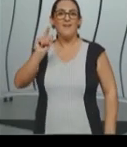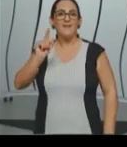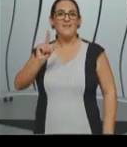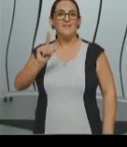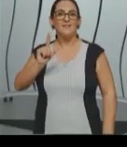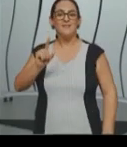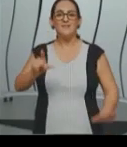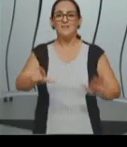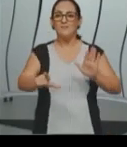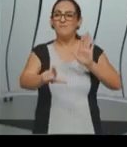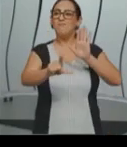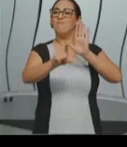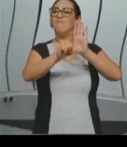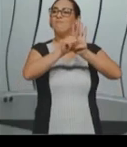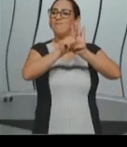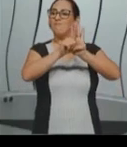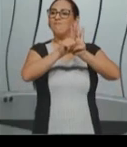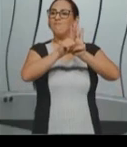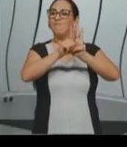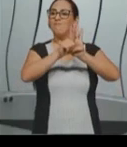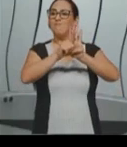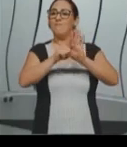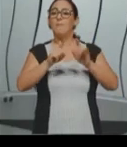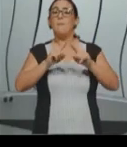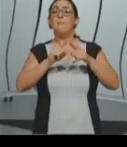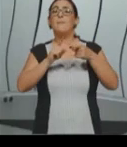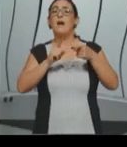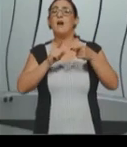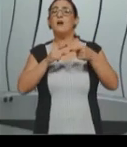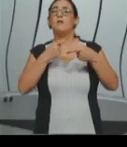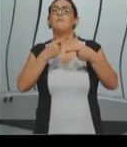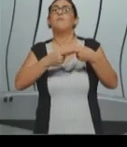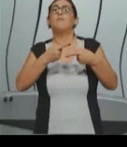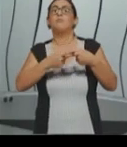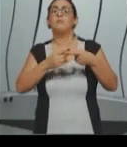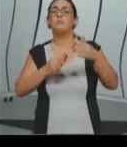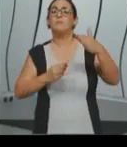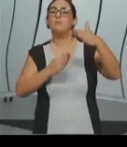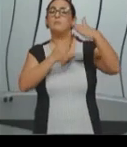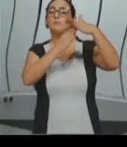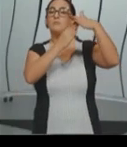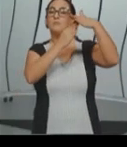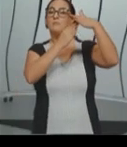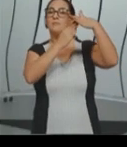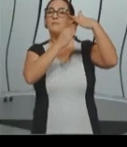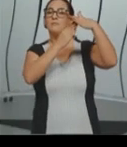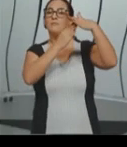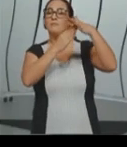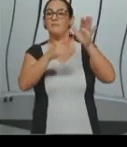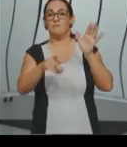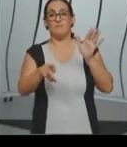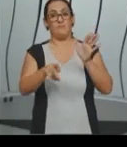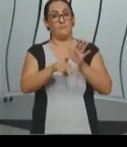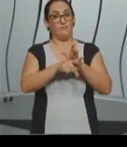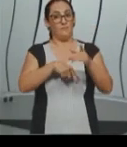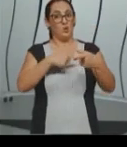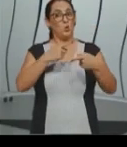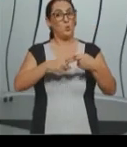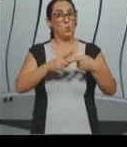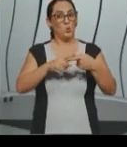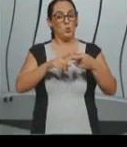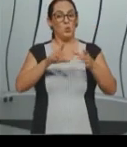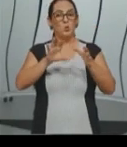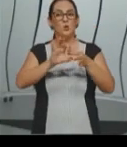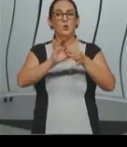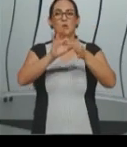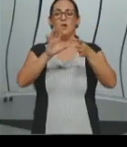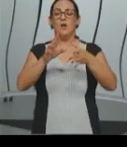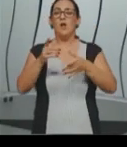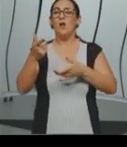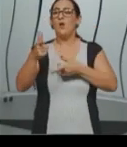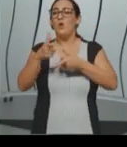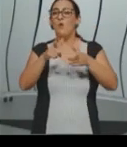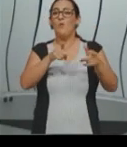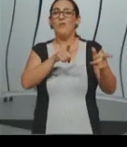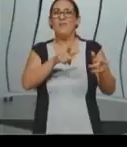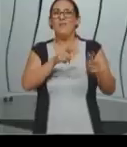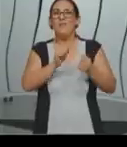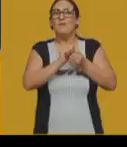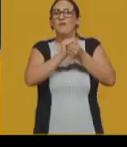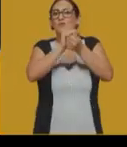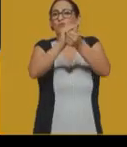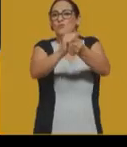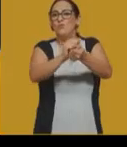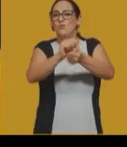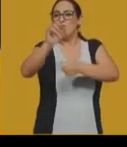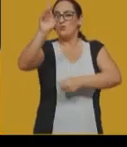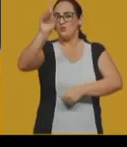escravidão. Mas por que ele é limitado, né, gente? Porque essa abolição, ela não vem acompanhada de direitos sociais, né?